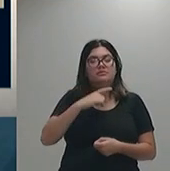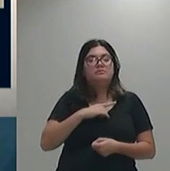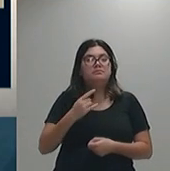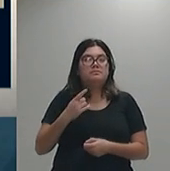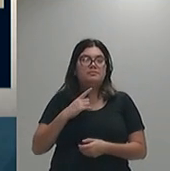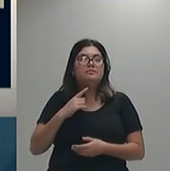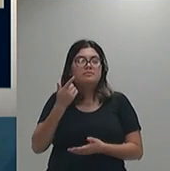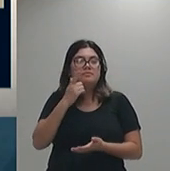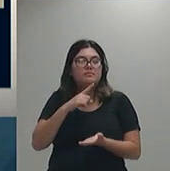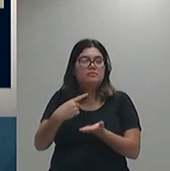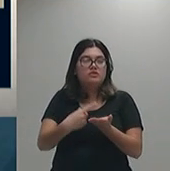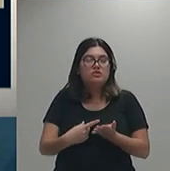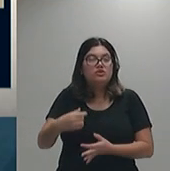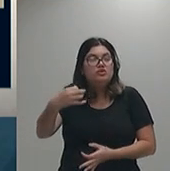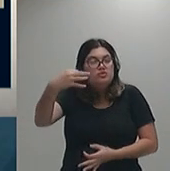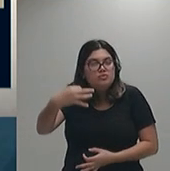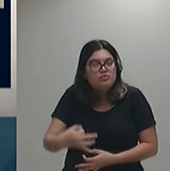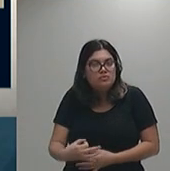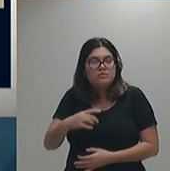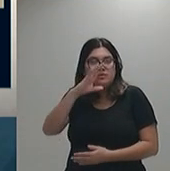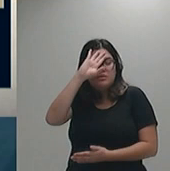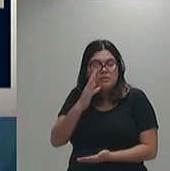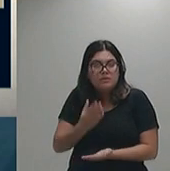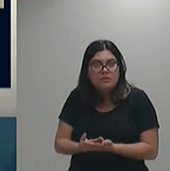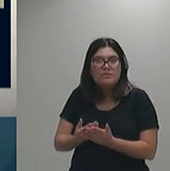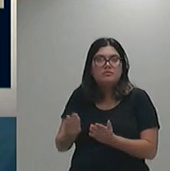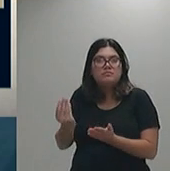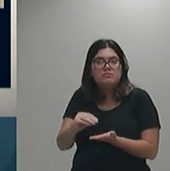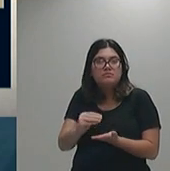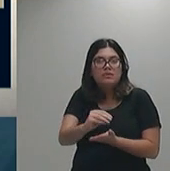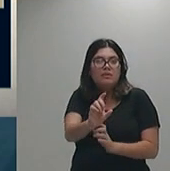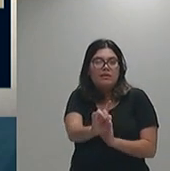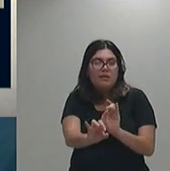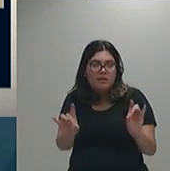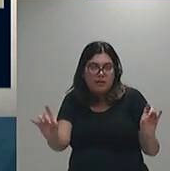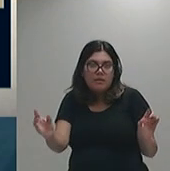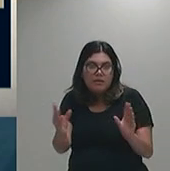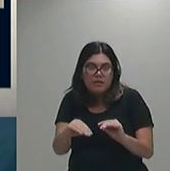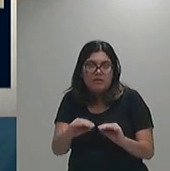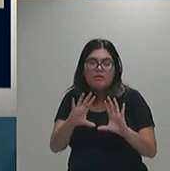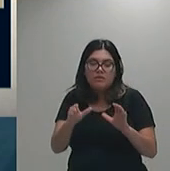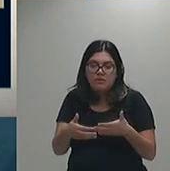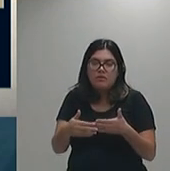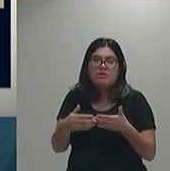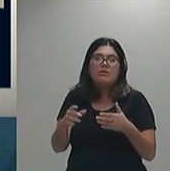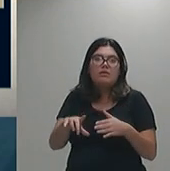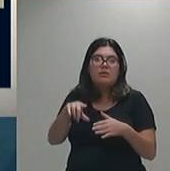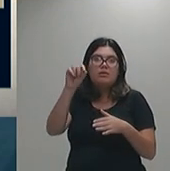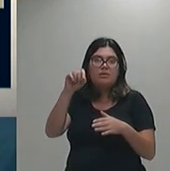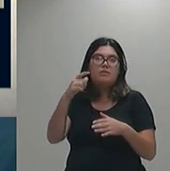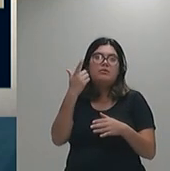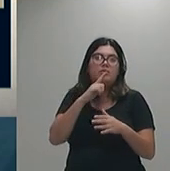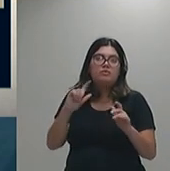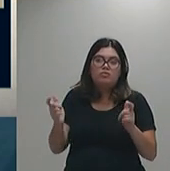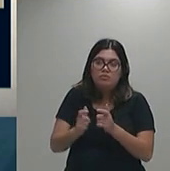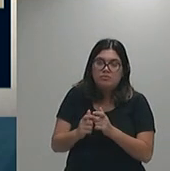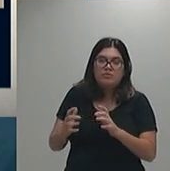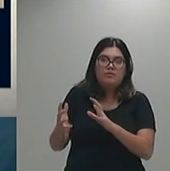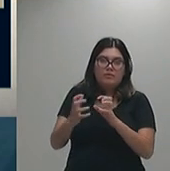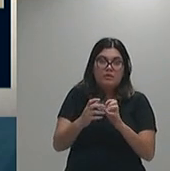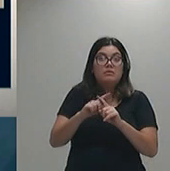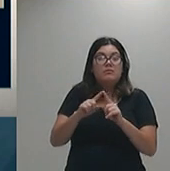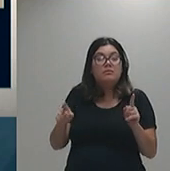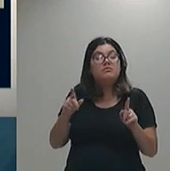Justamente na confiança depositada pelas partes não apenas na câmara de arbitragem Eleita para dirimir litígios mas principalmente Nos